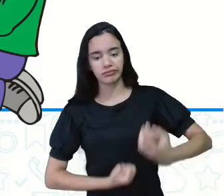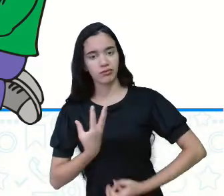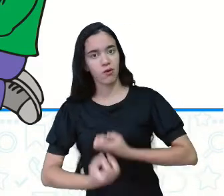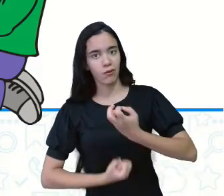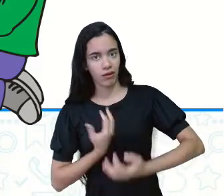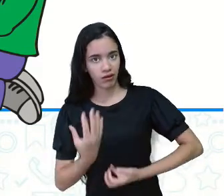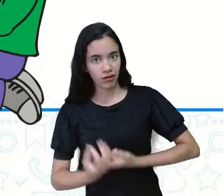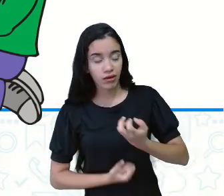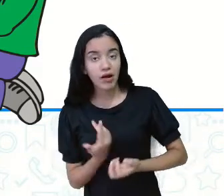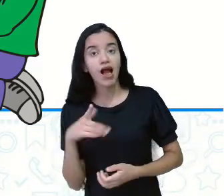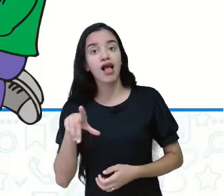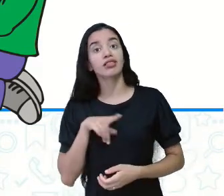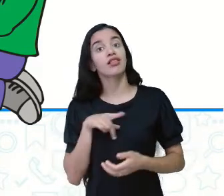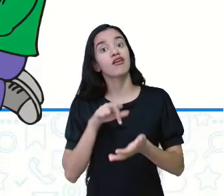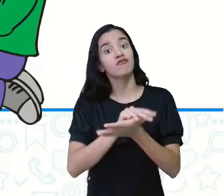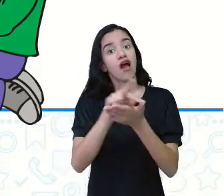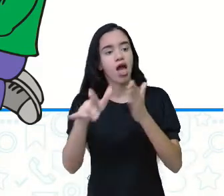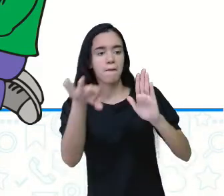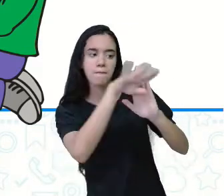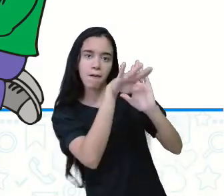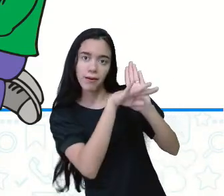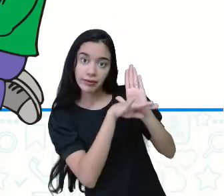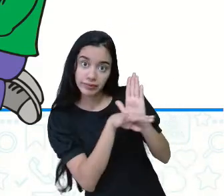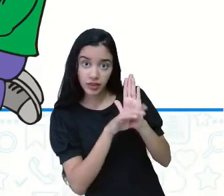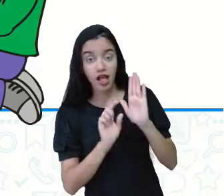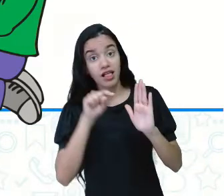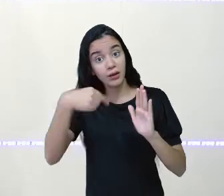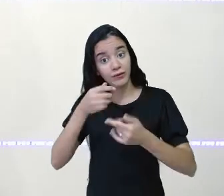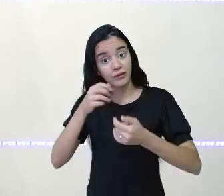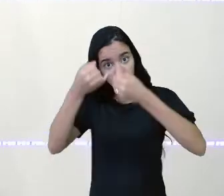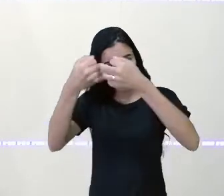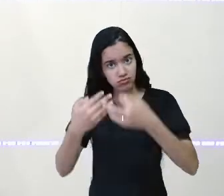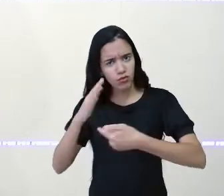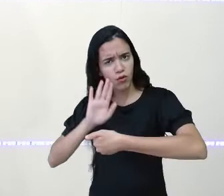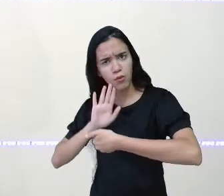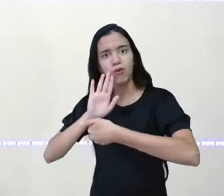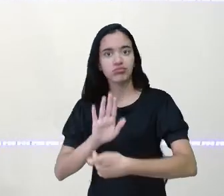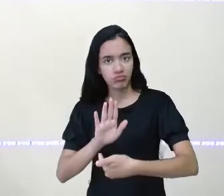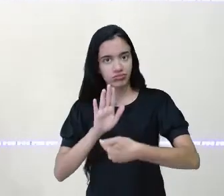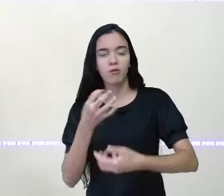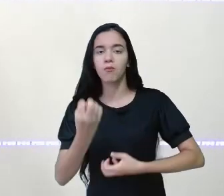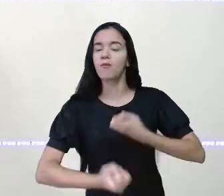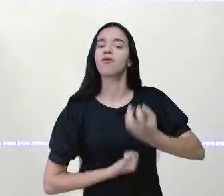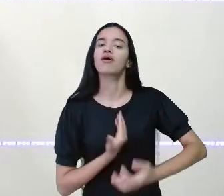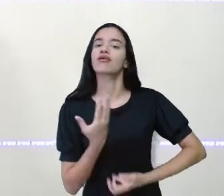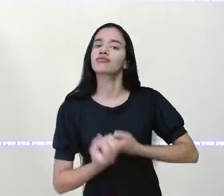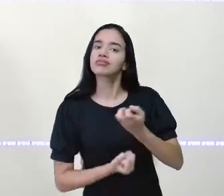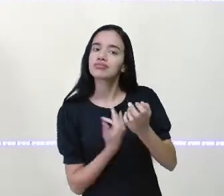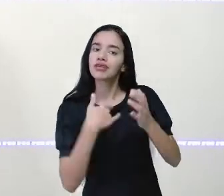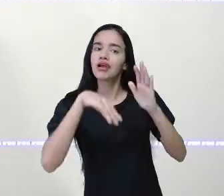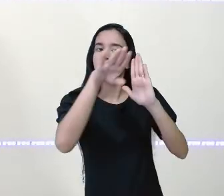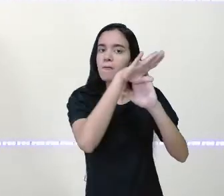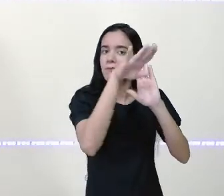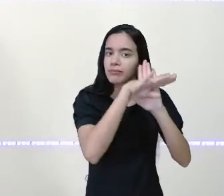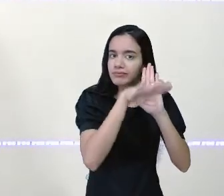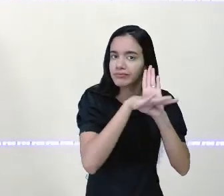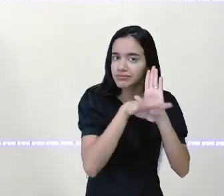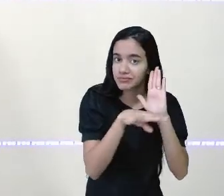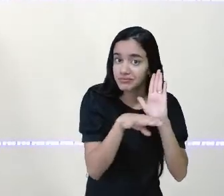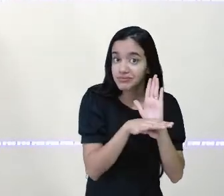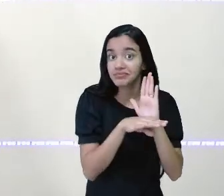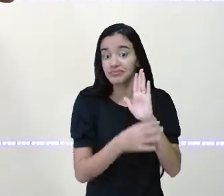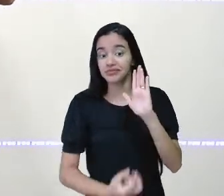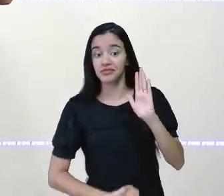Um poema tem várias linhas, não tem? Daqui a pouquinho eu vou mostrar para vocês um poema. Cada linha de